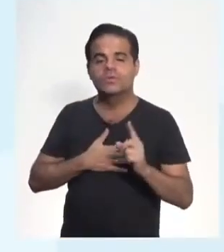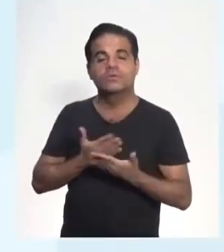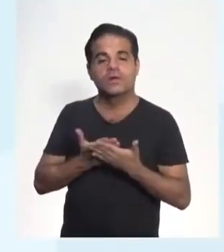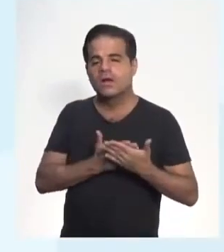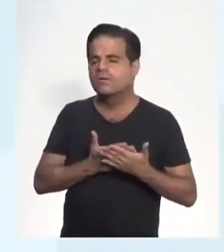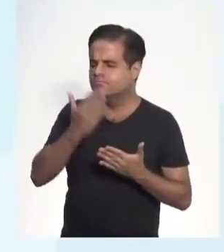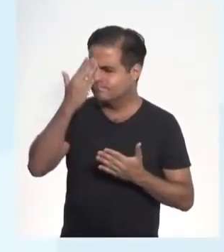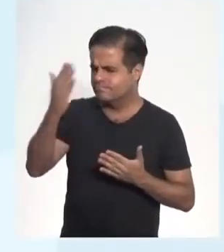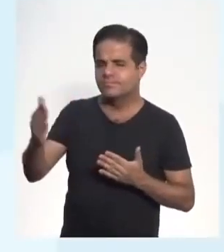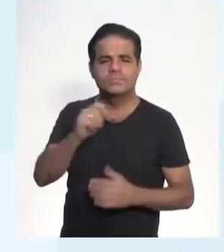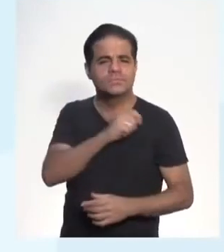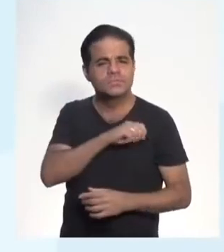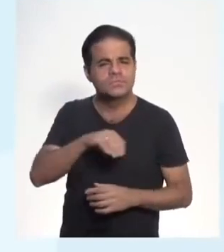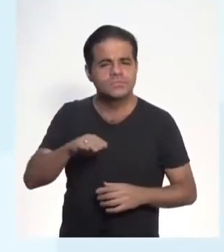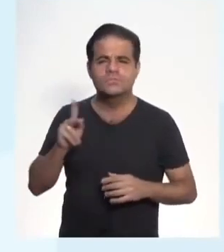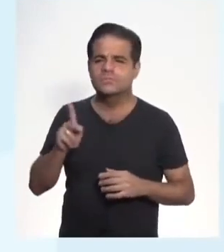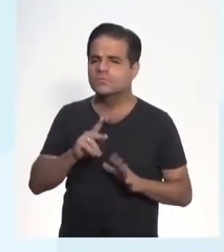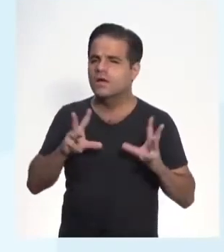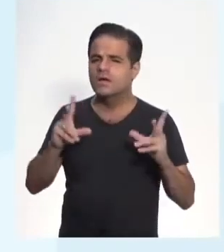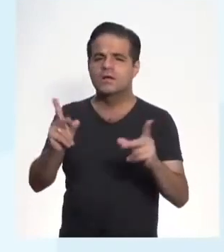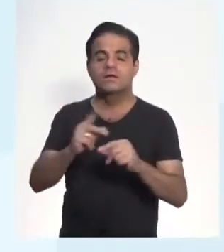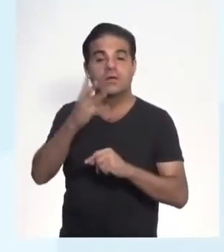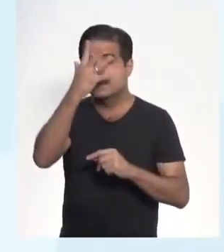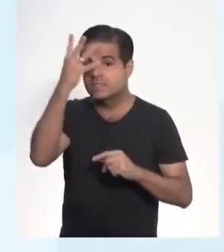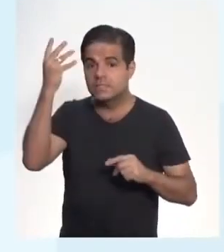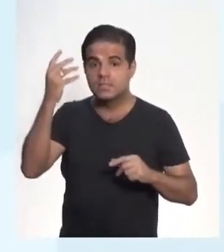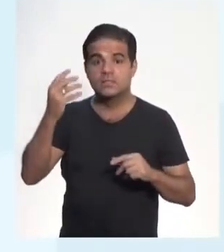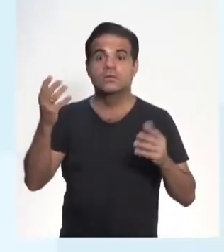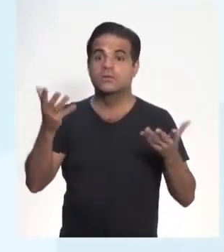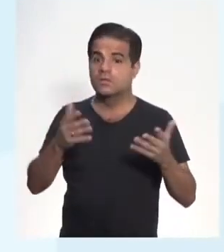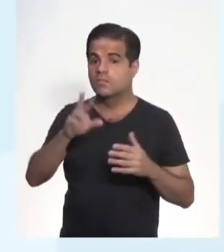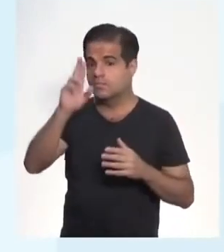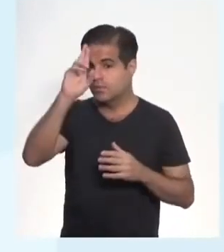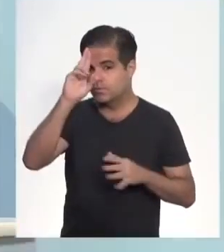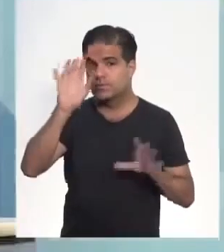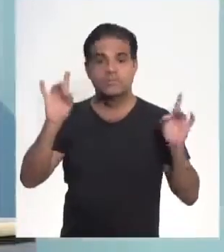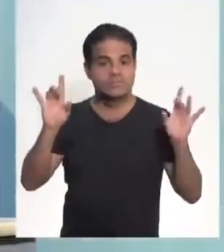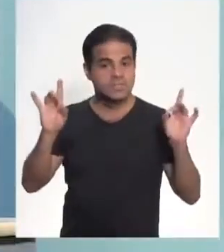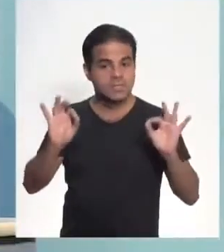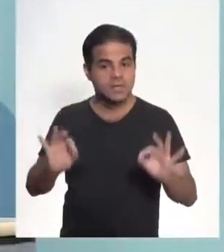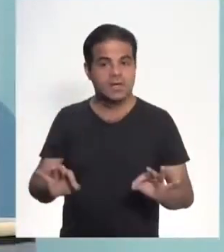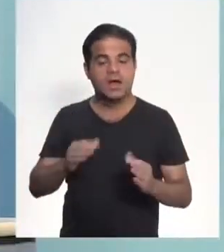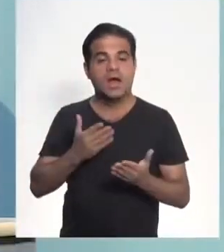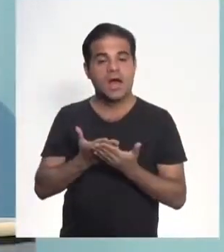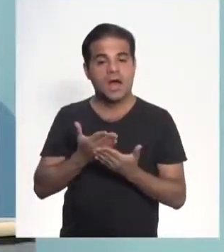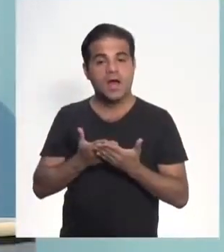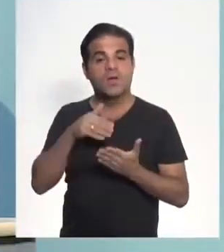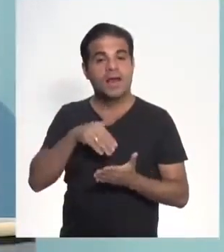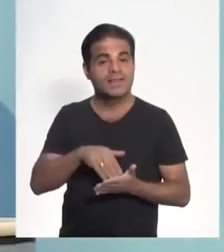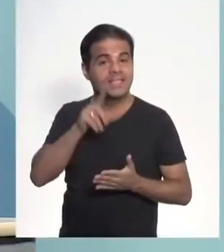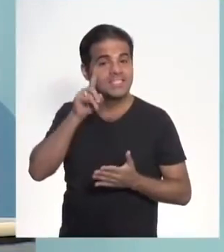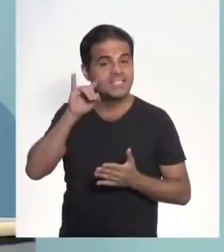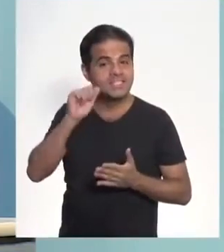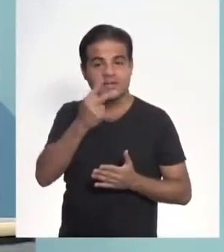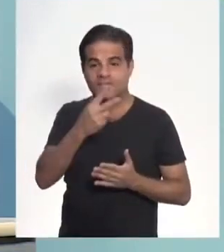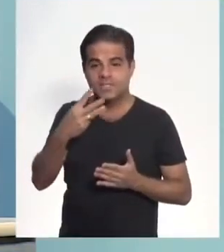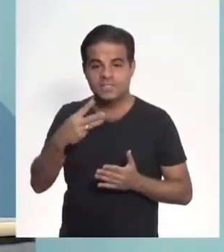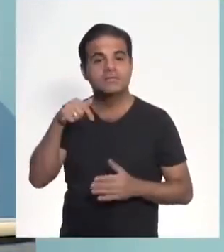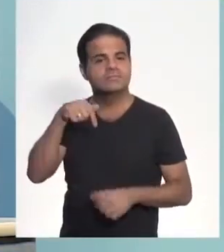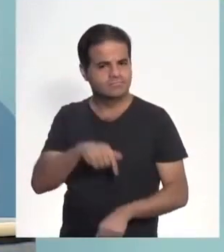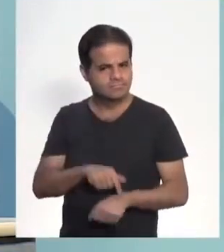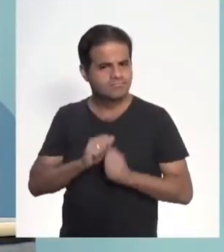Osmar, obrigada. Alunos, professores, obrigada. Não esqueçam do especial ao meio-dia e aula até dia 23 aqui com a gente